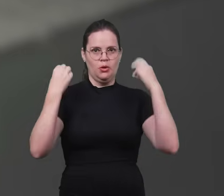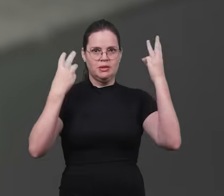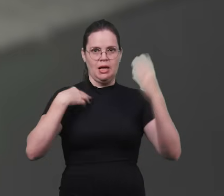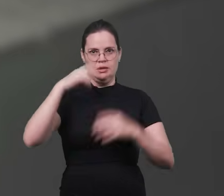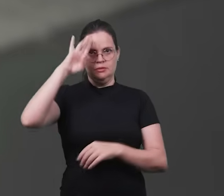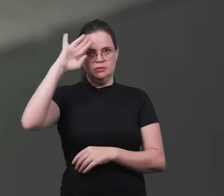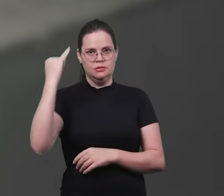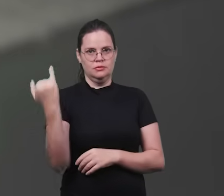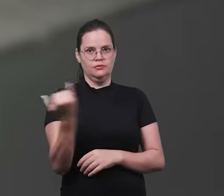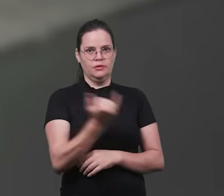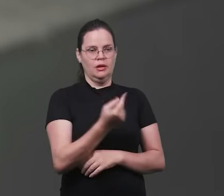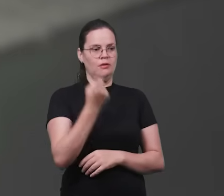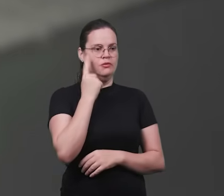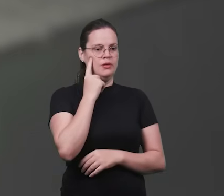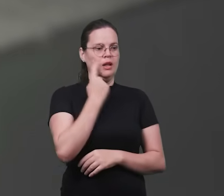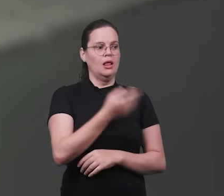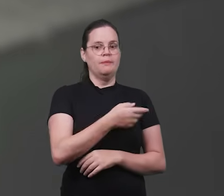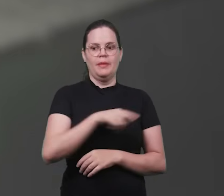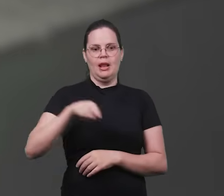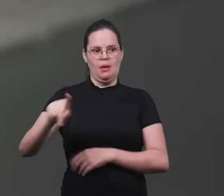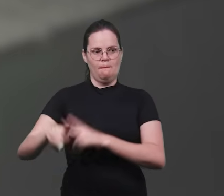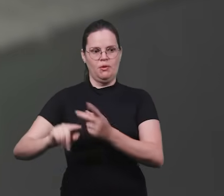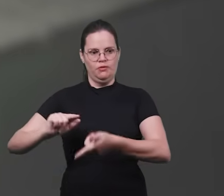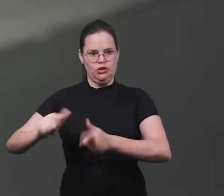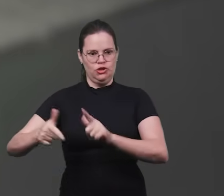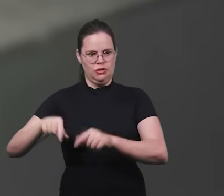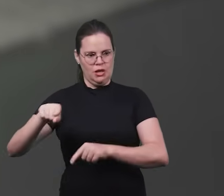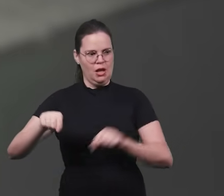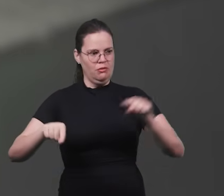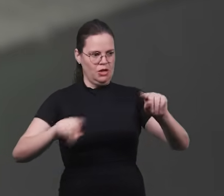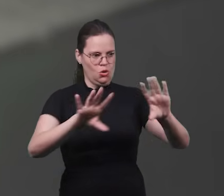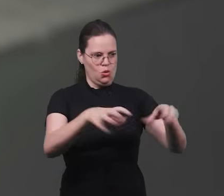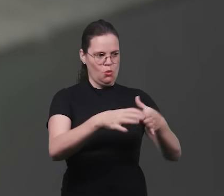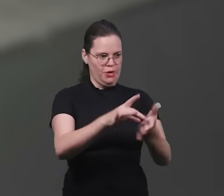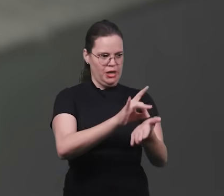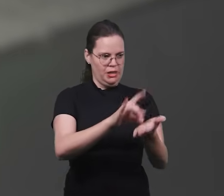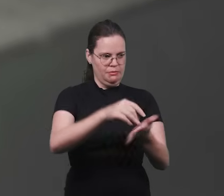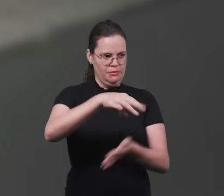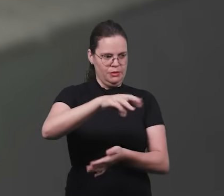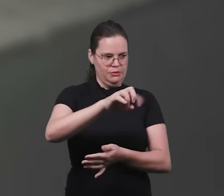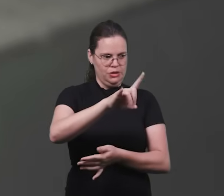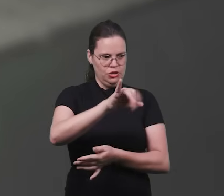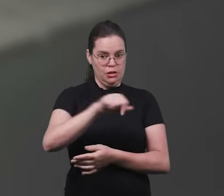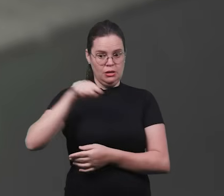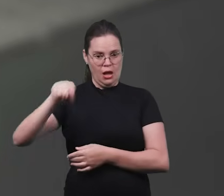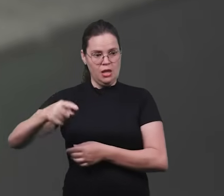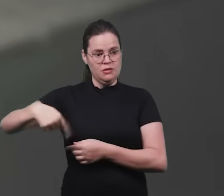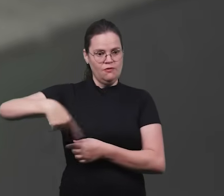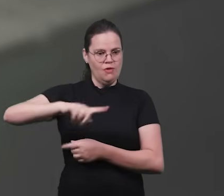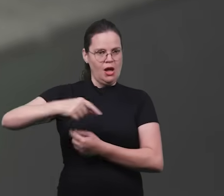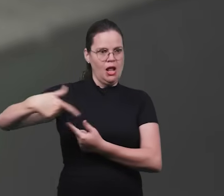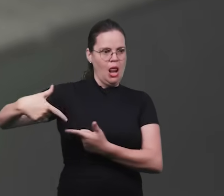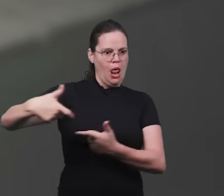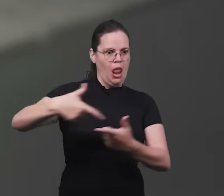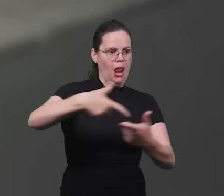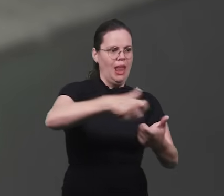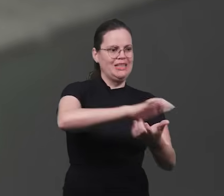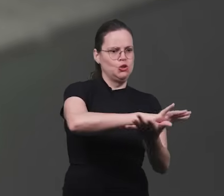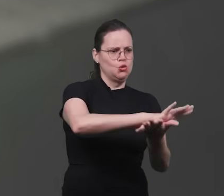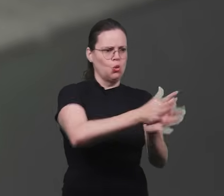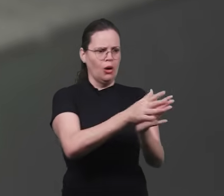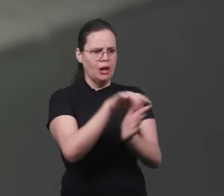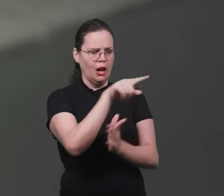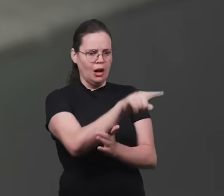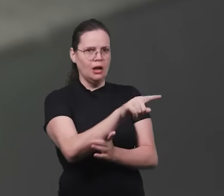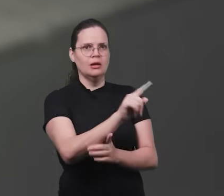dizendo: vinga os filhos de Israel dos midianitas, depois recolhido